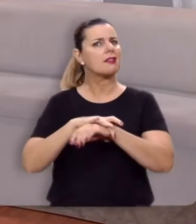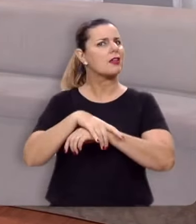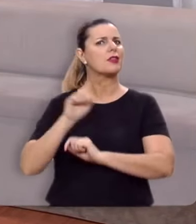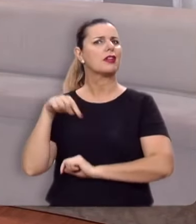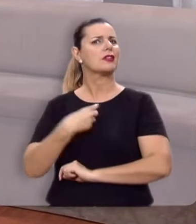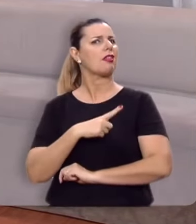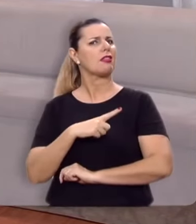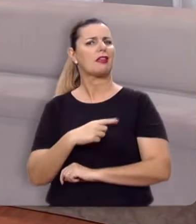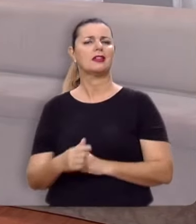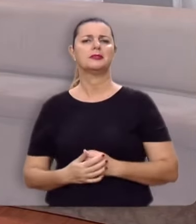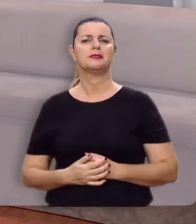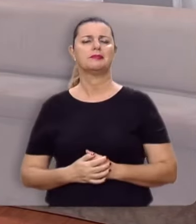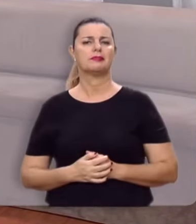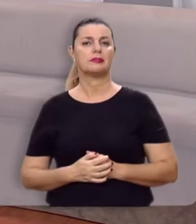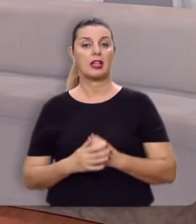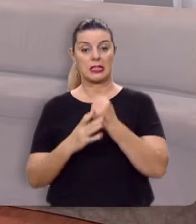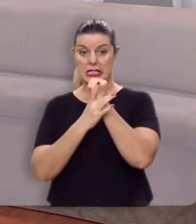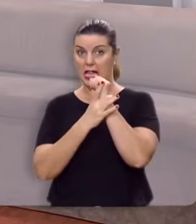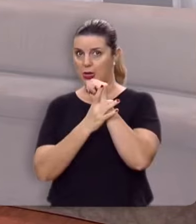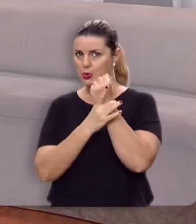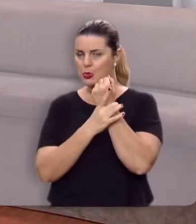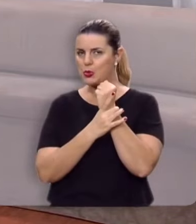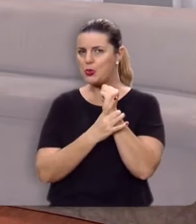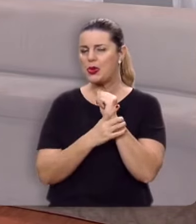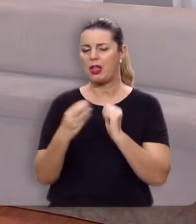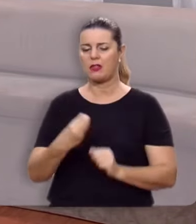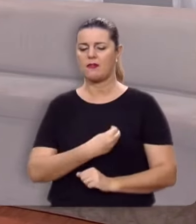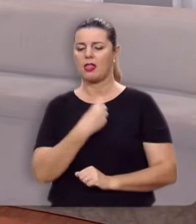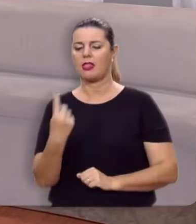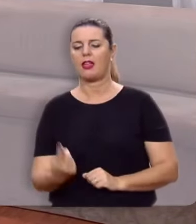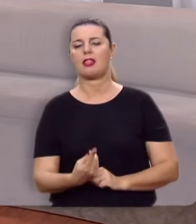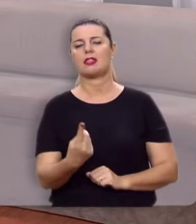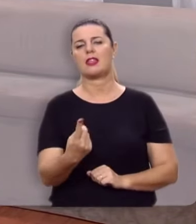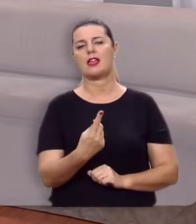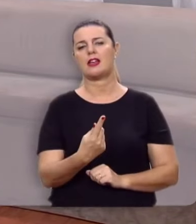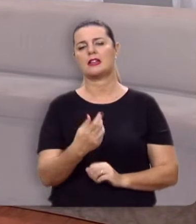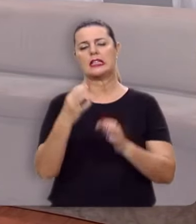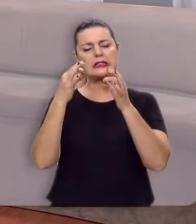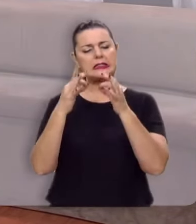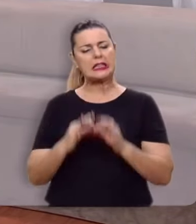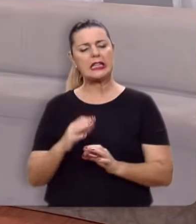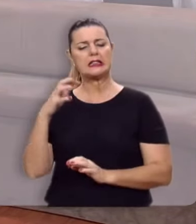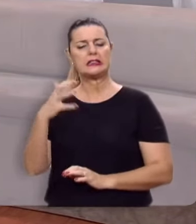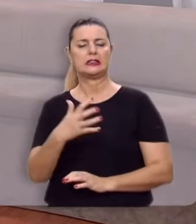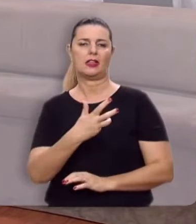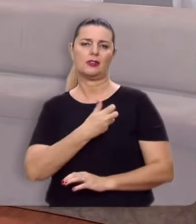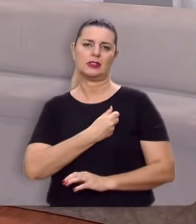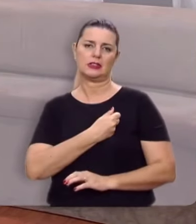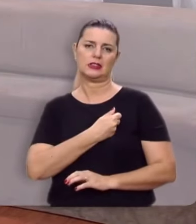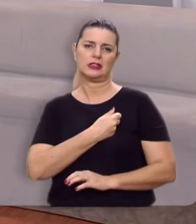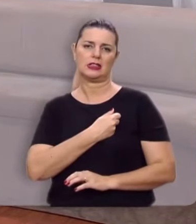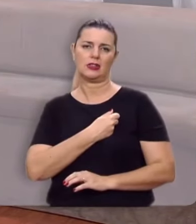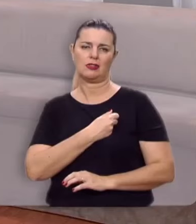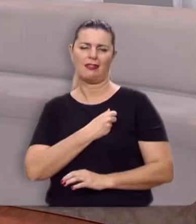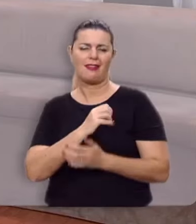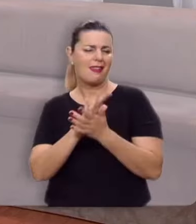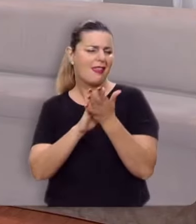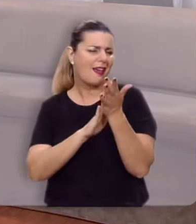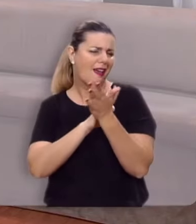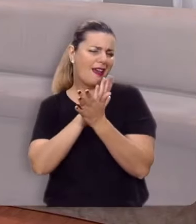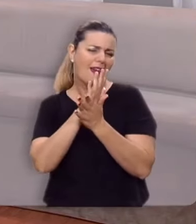nós temos! A segurança da vida eterna, a certeza da salvação,